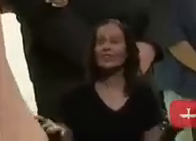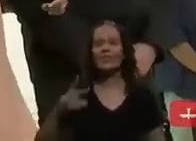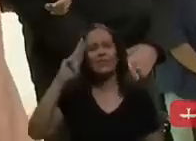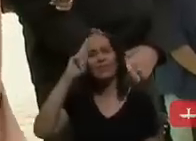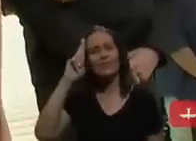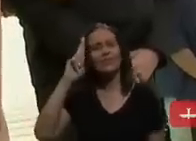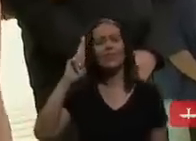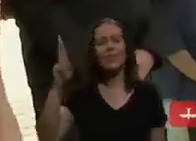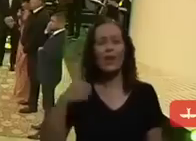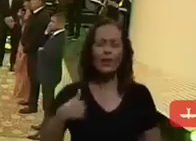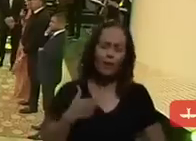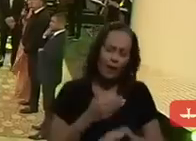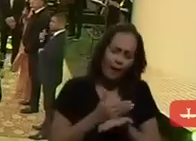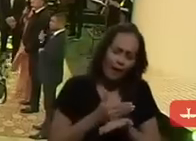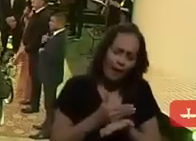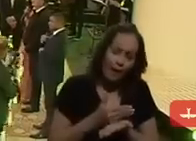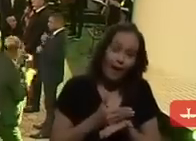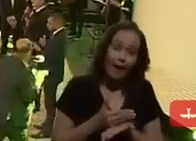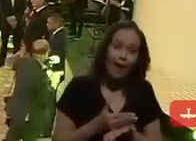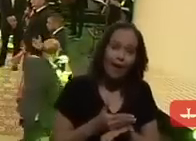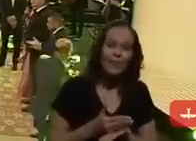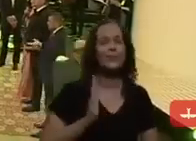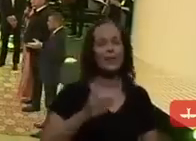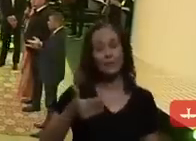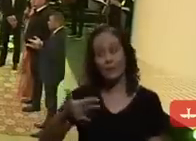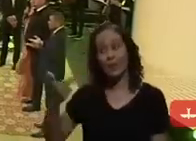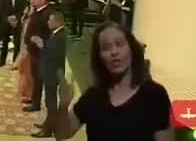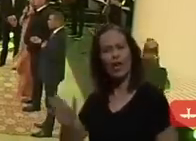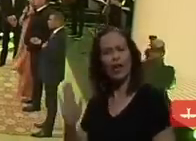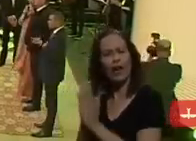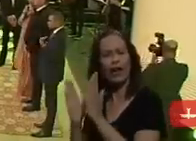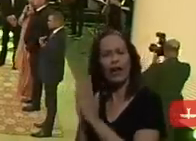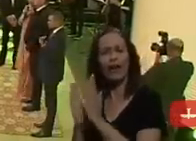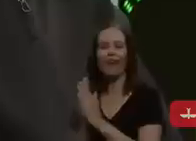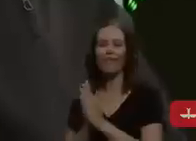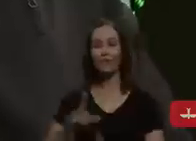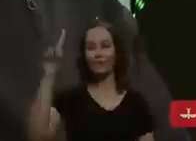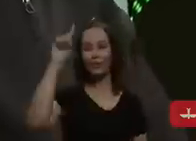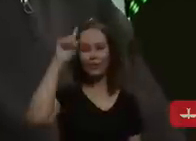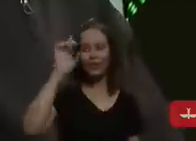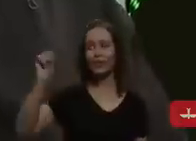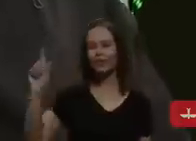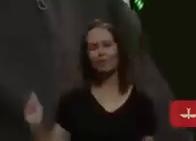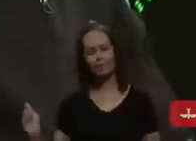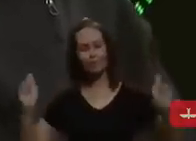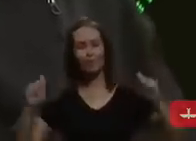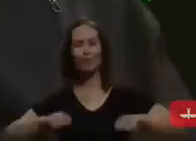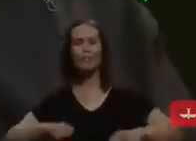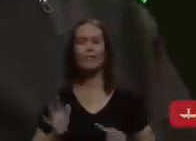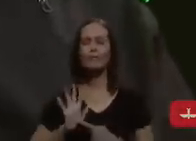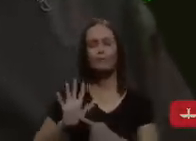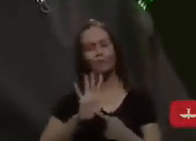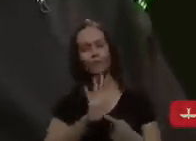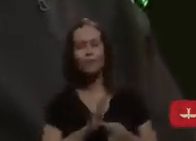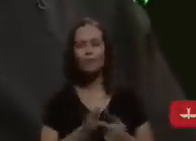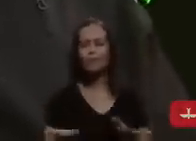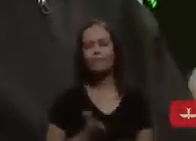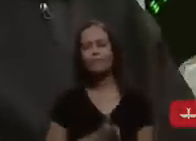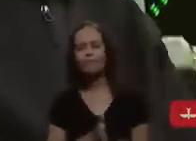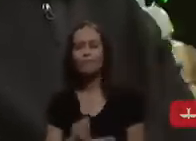meu leitinho ainda está ralo. Mas a cada dia o Senhor tem nos capacitado, tem nos dado direcionamento,